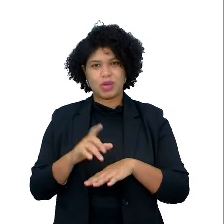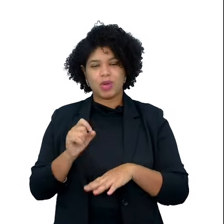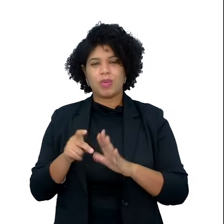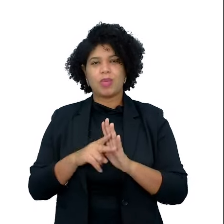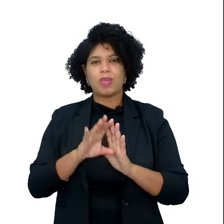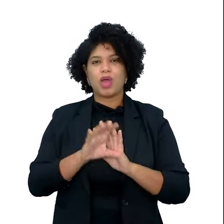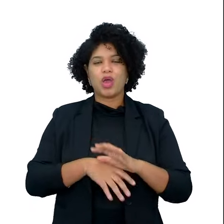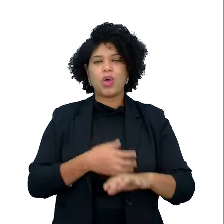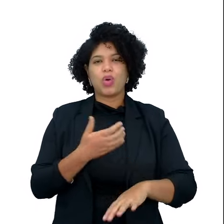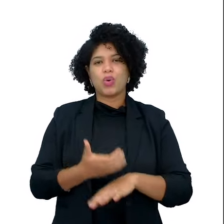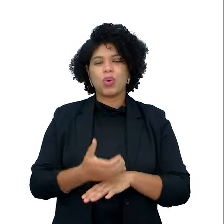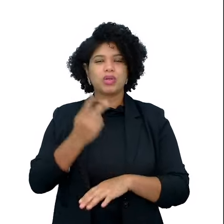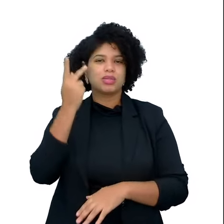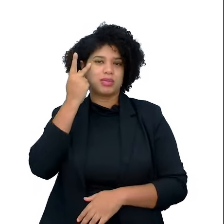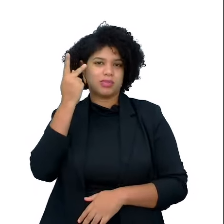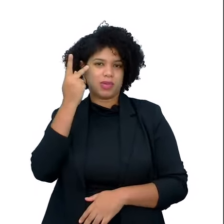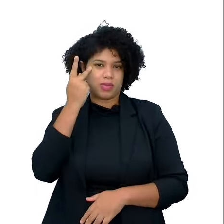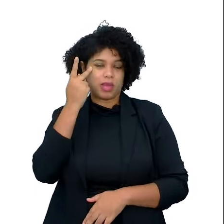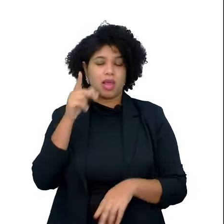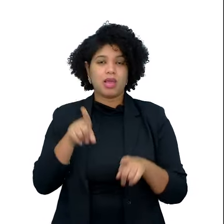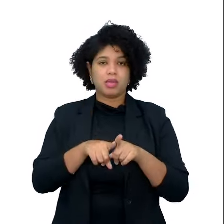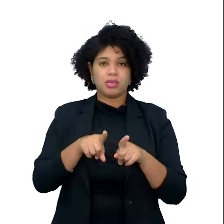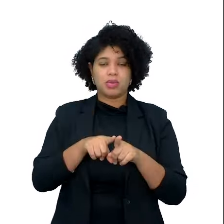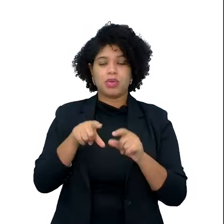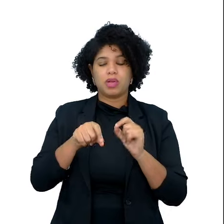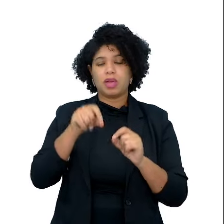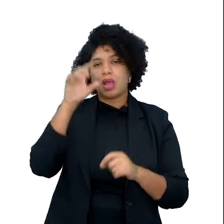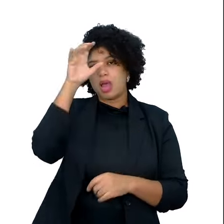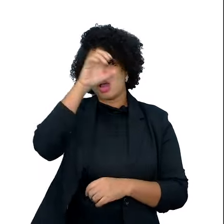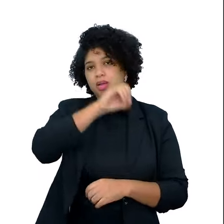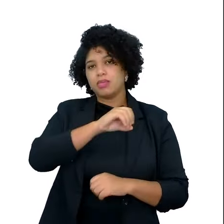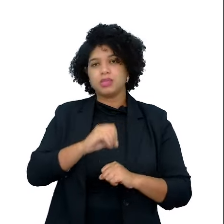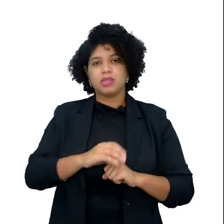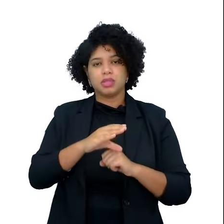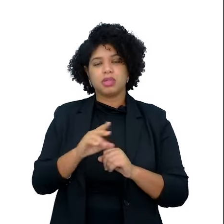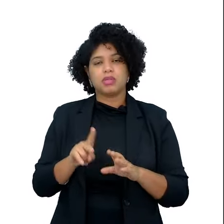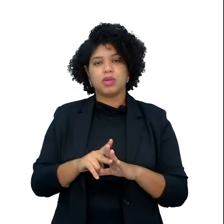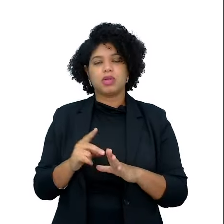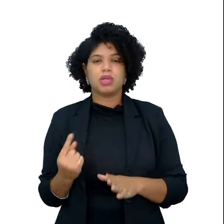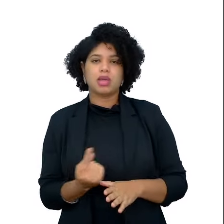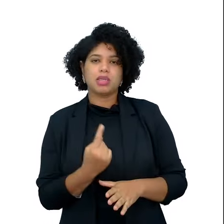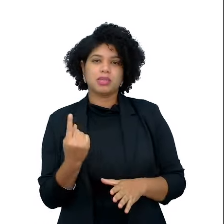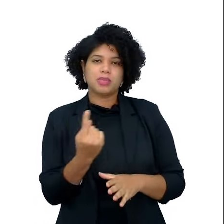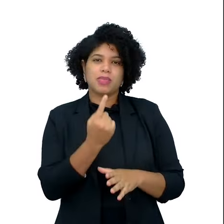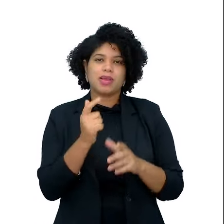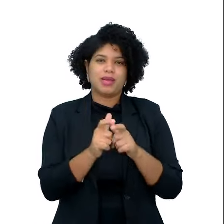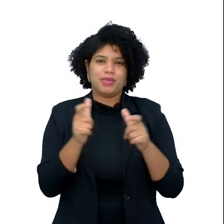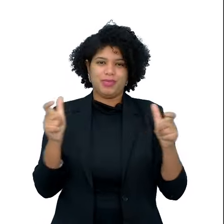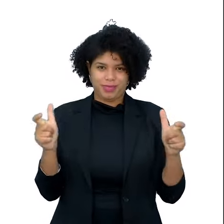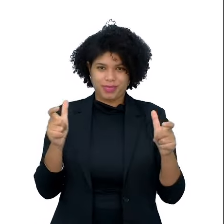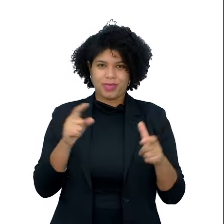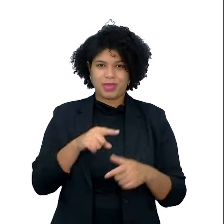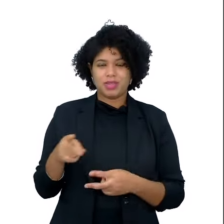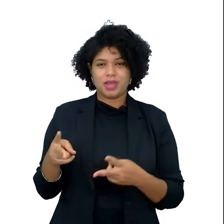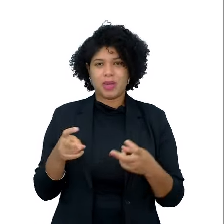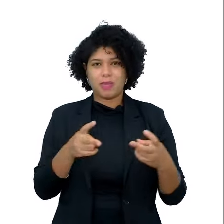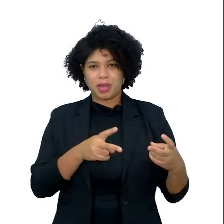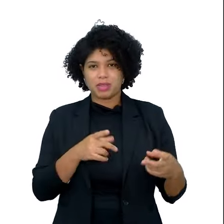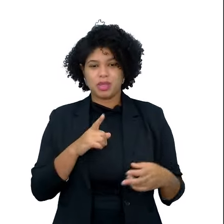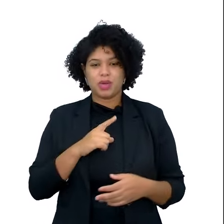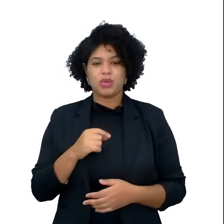currículo paulista e as aprendizagens em espiral. Então, vocês vão ver que está pintado